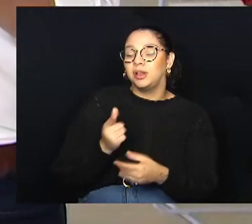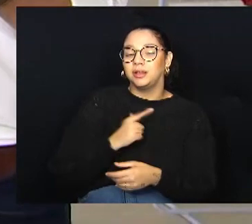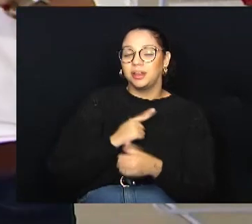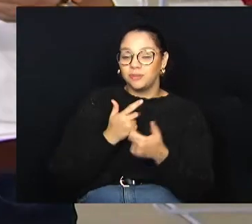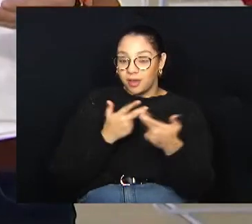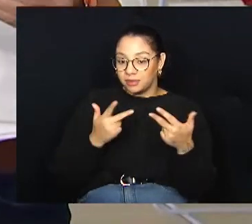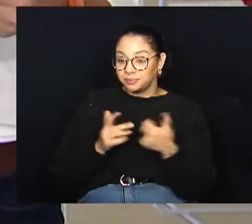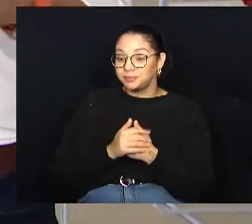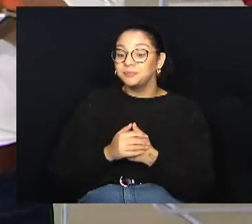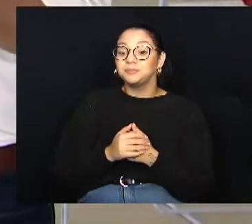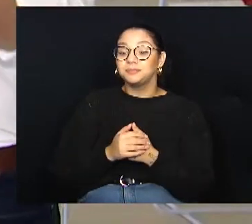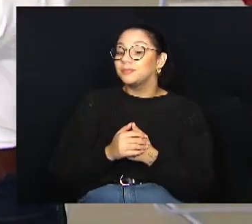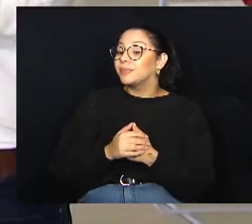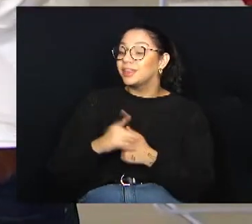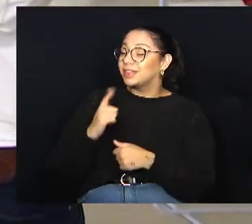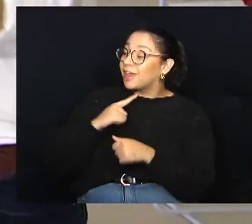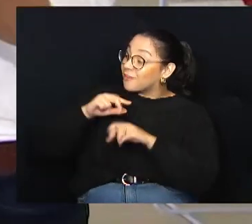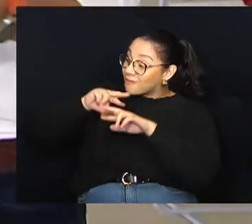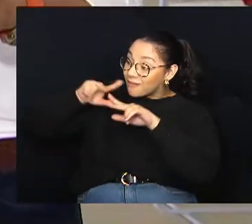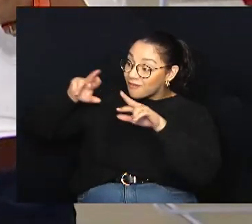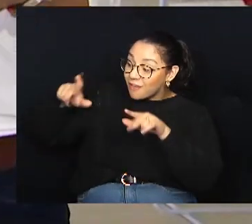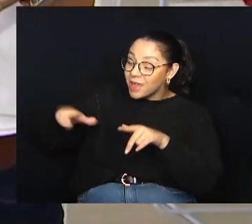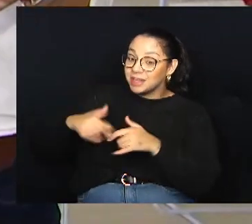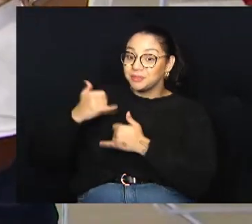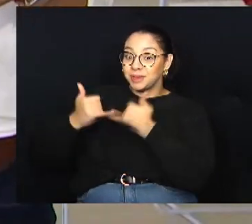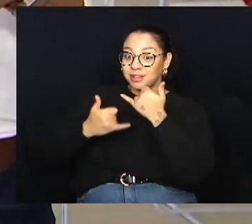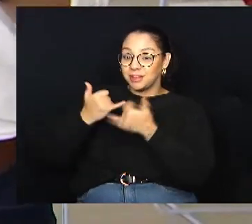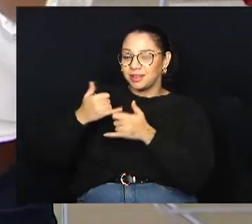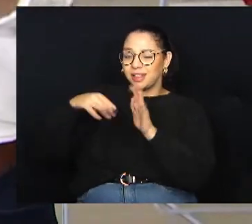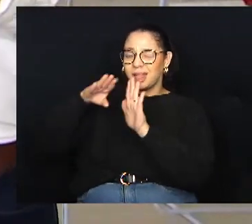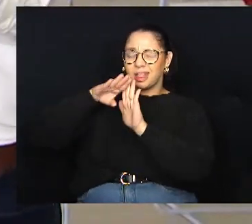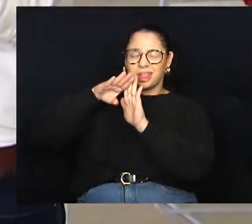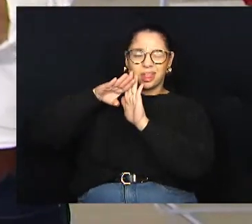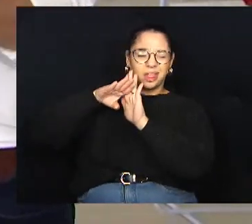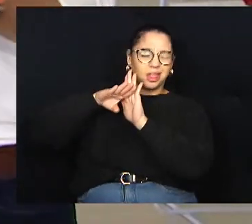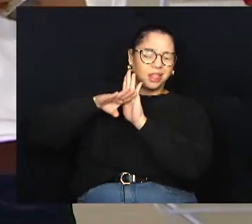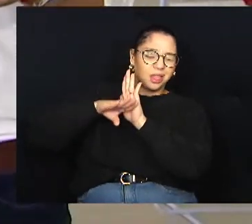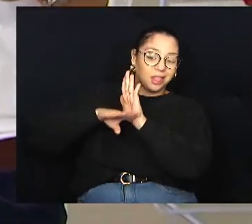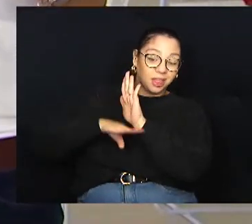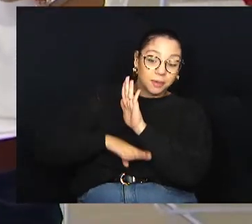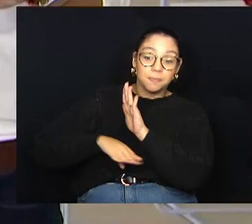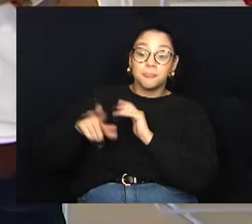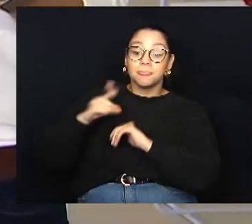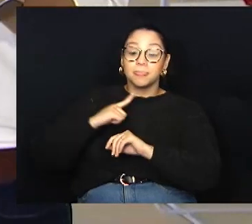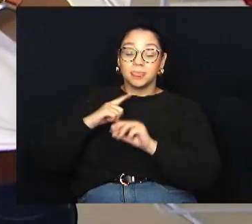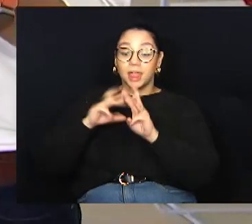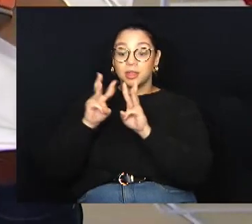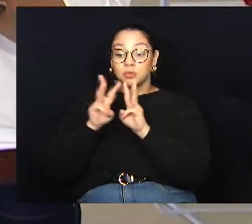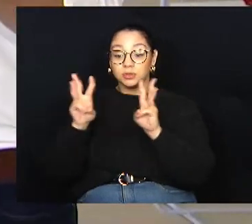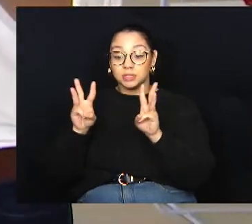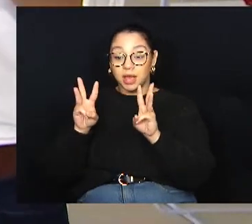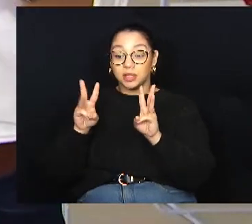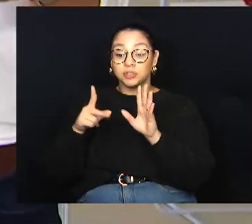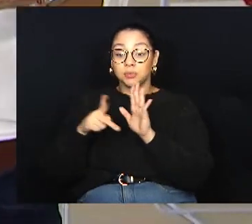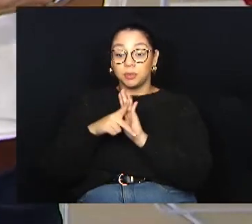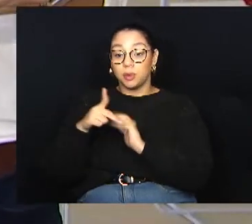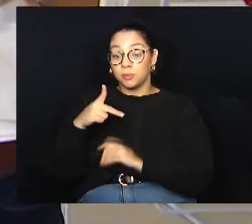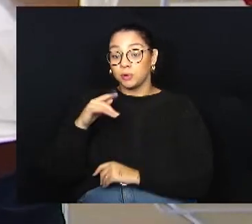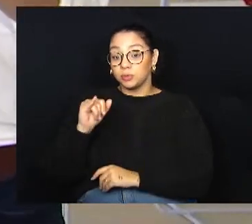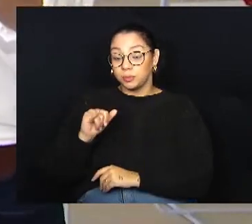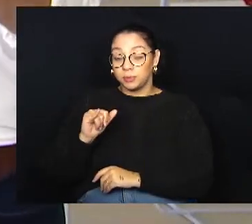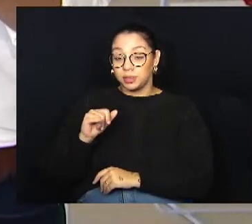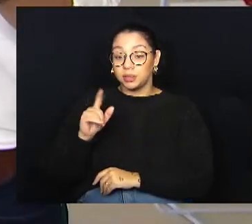uma série de brincadeiras, se você falar aqui, tem uma série de brincadeiras. A gente tem o site do PIC também, que